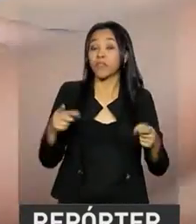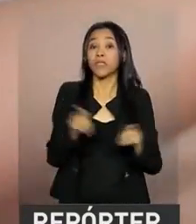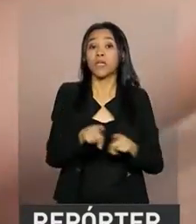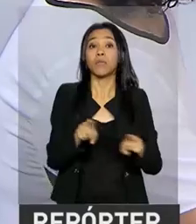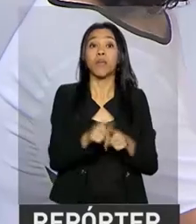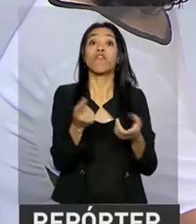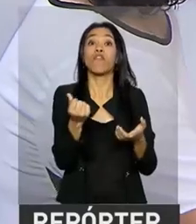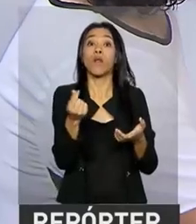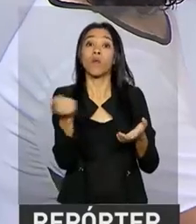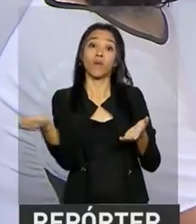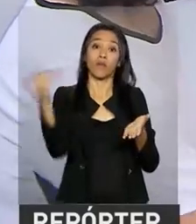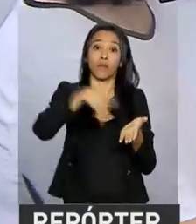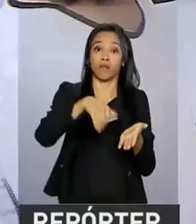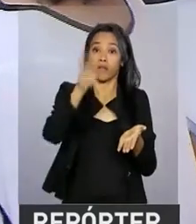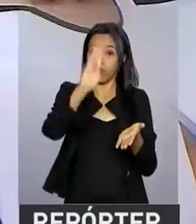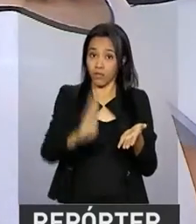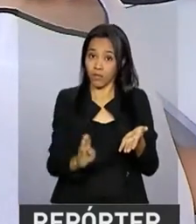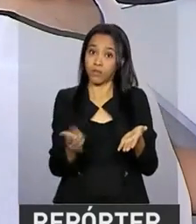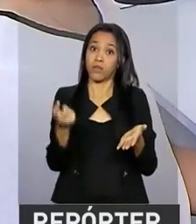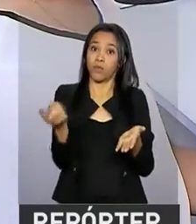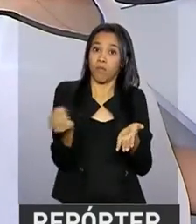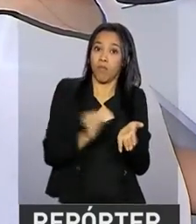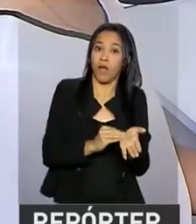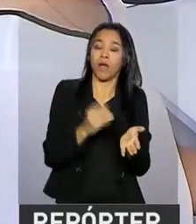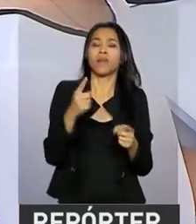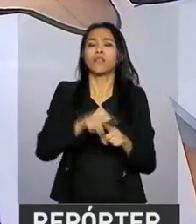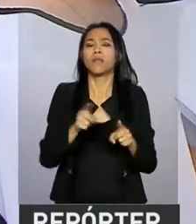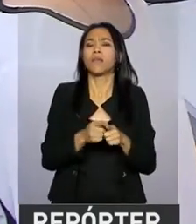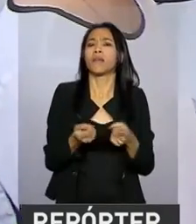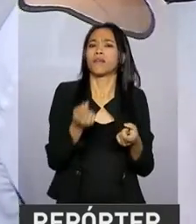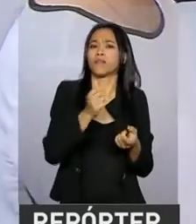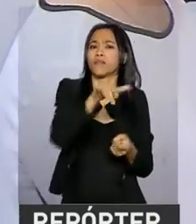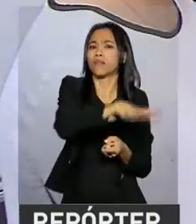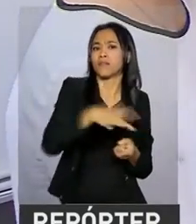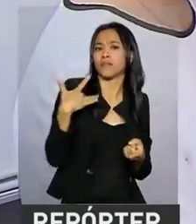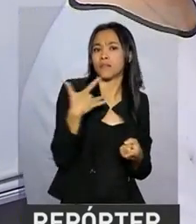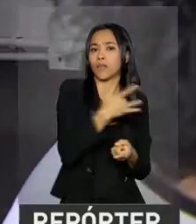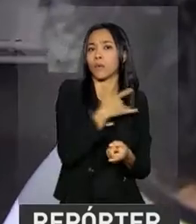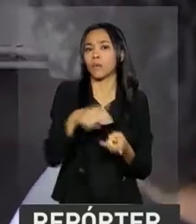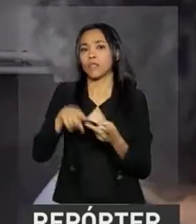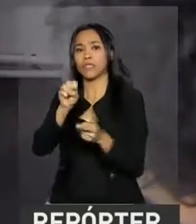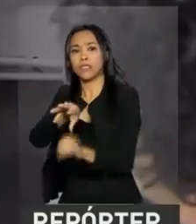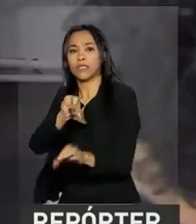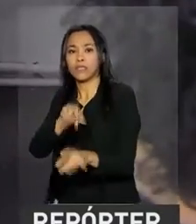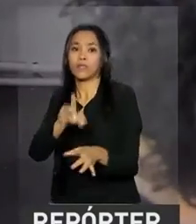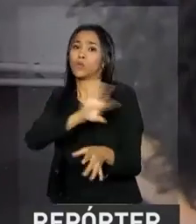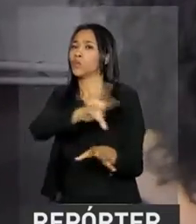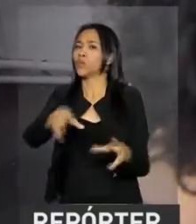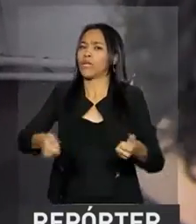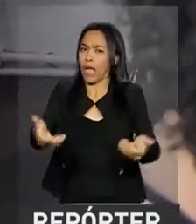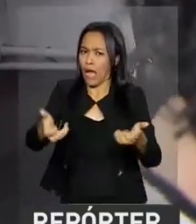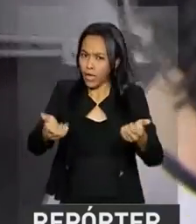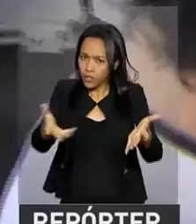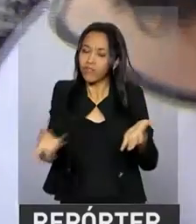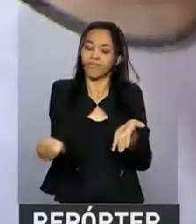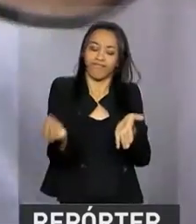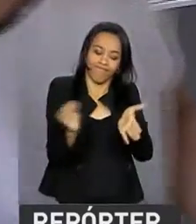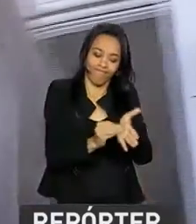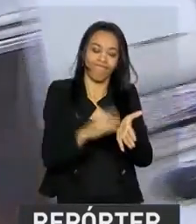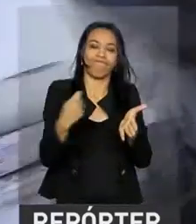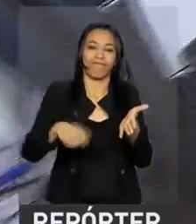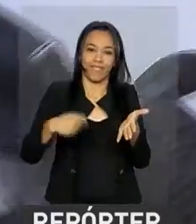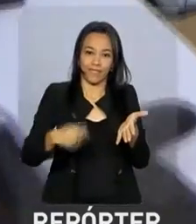do exterior e do lançamento de gastos com educação e saúde de dependentes. Tayane Gomes foi procurar